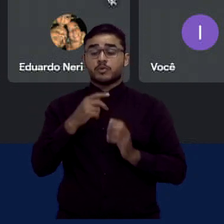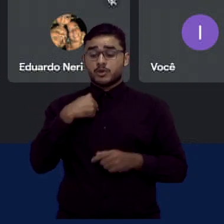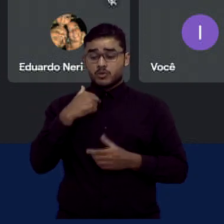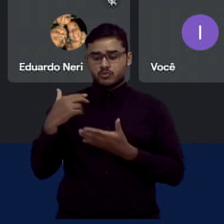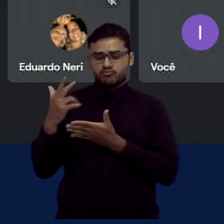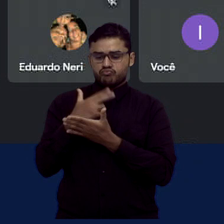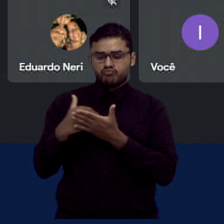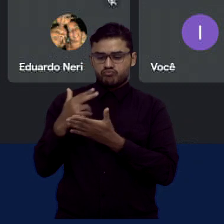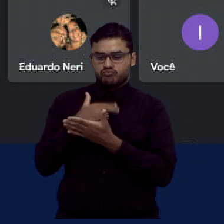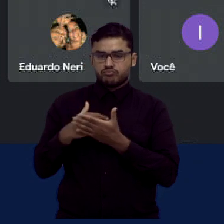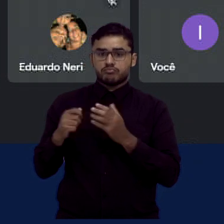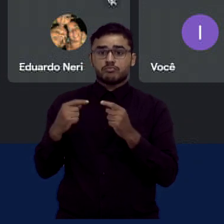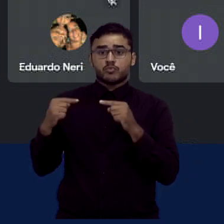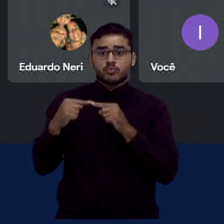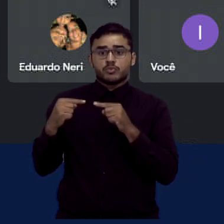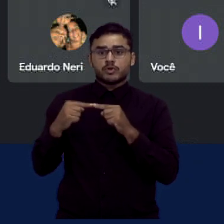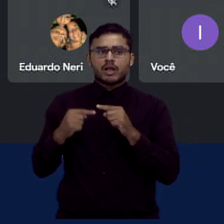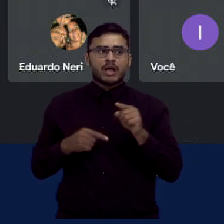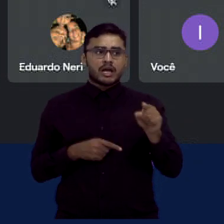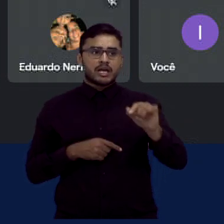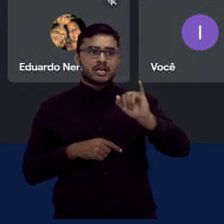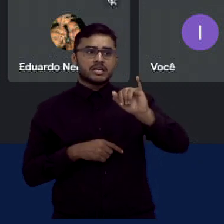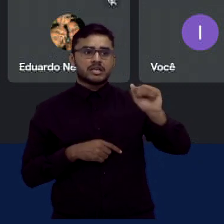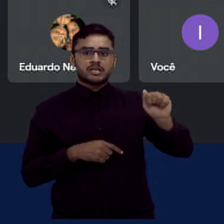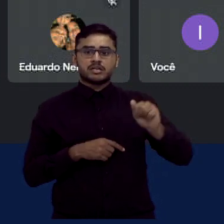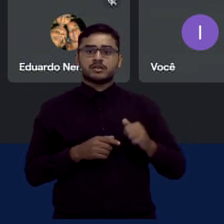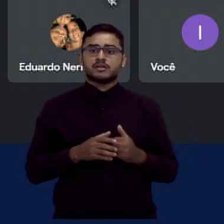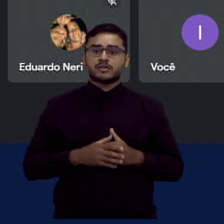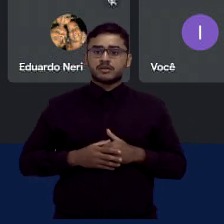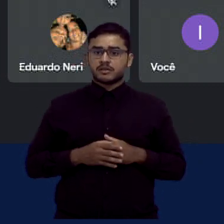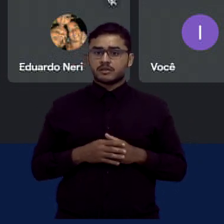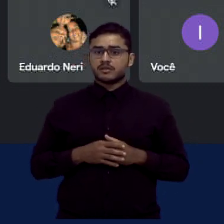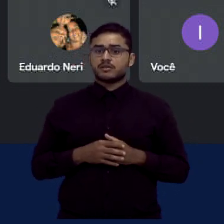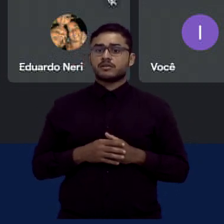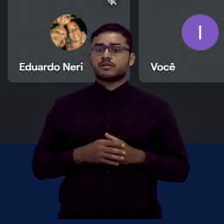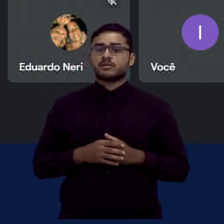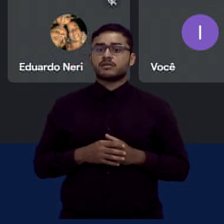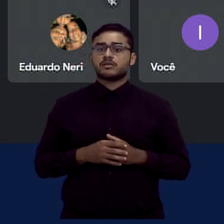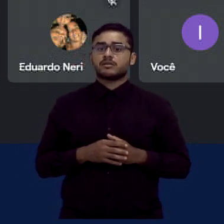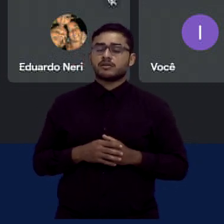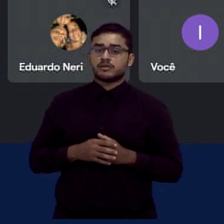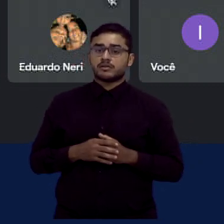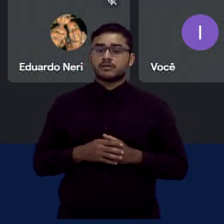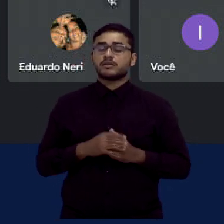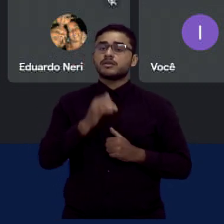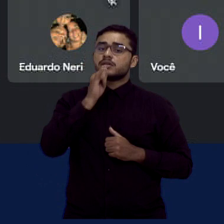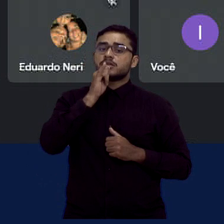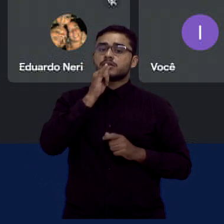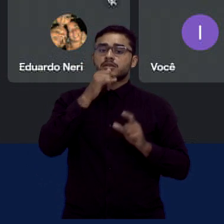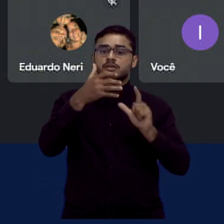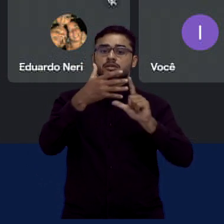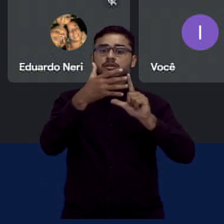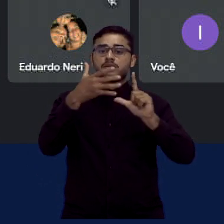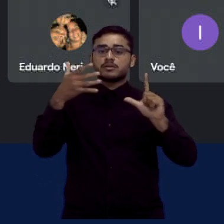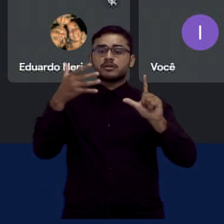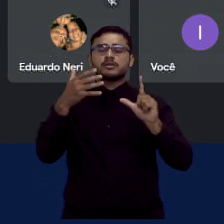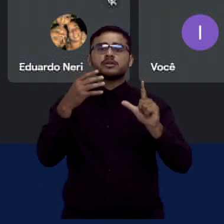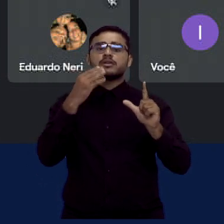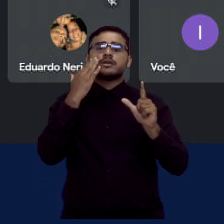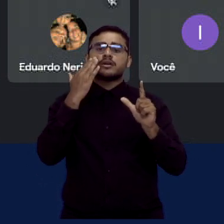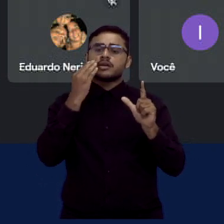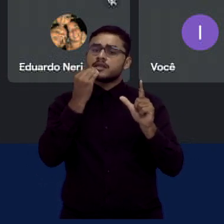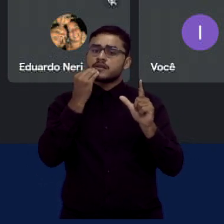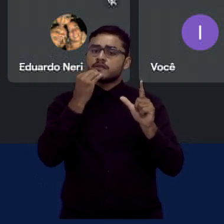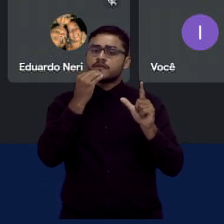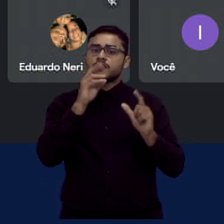Então, é muito inteligente pensar dessa forma. Por que não tem nenhuma grande... Por que o Netflix não está utilizando as IAs?